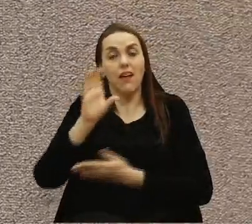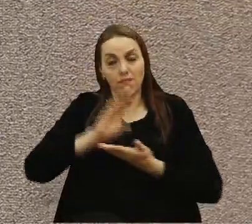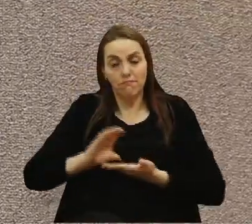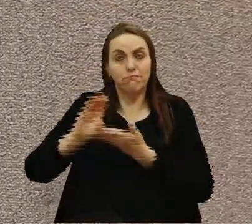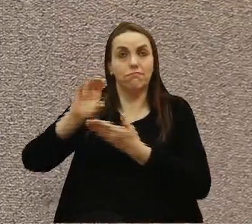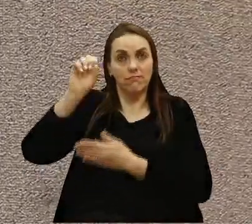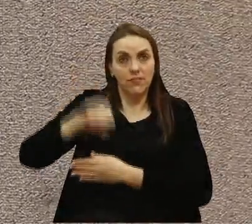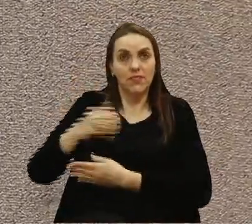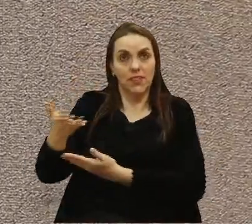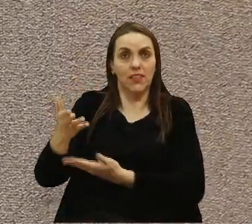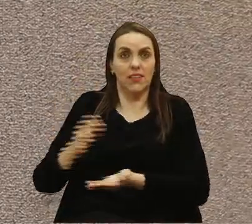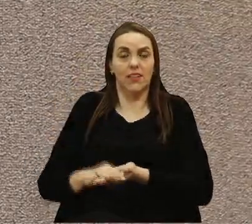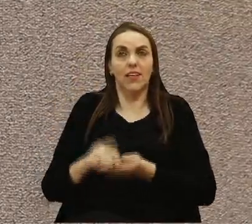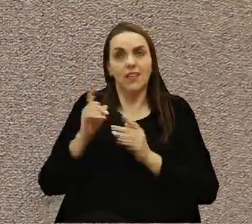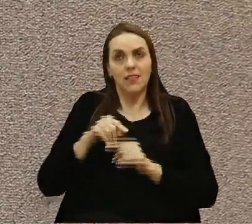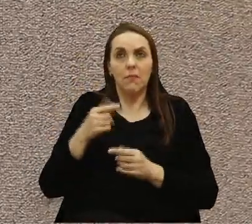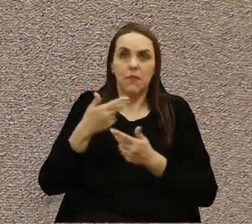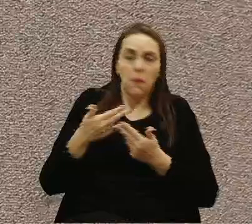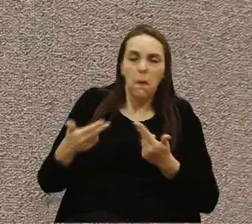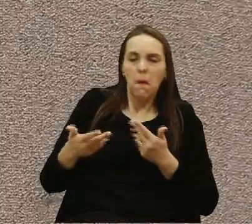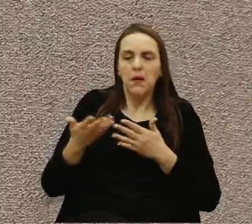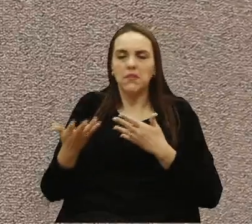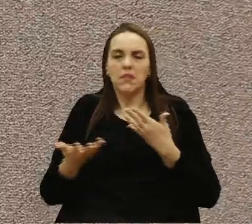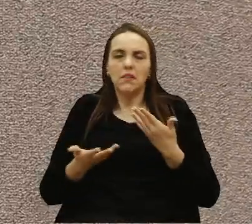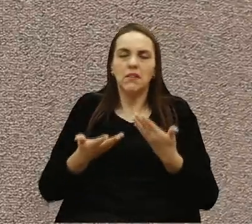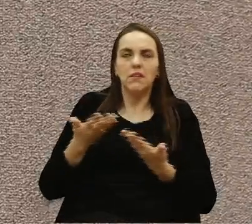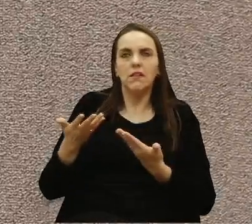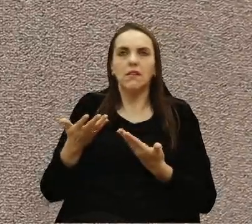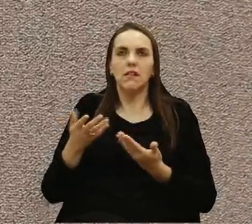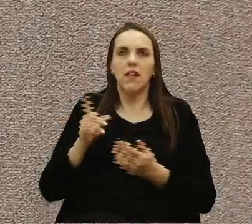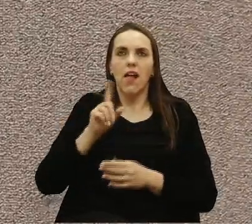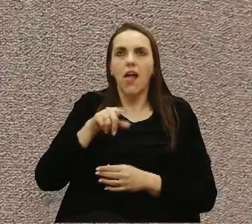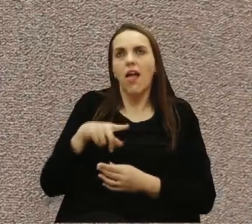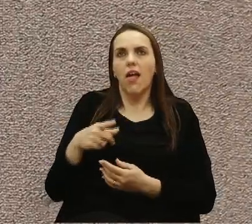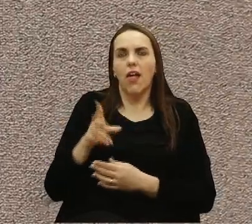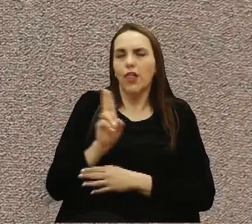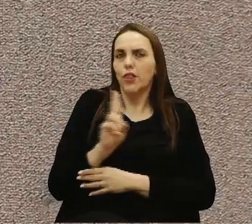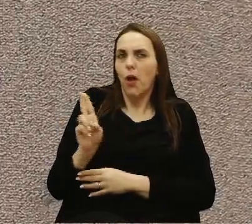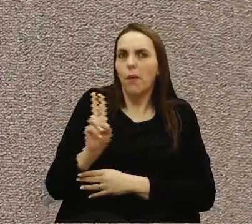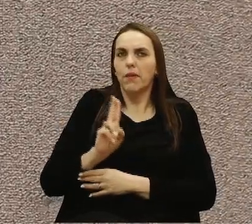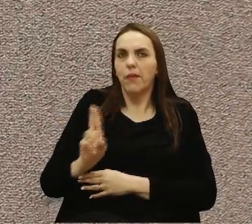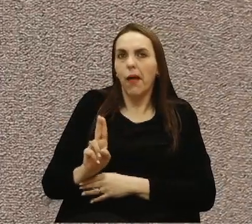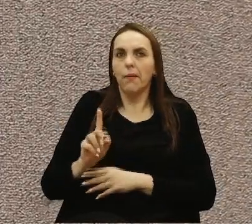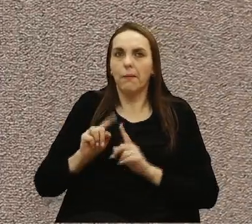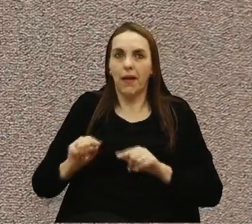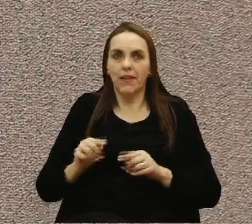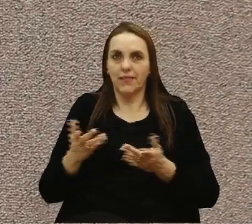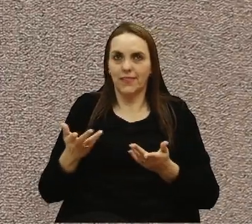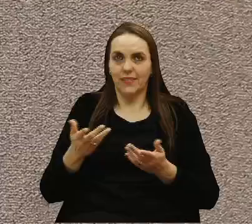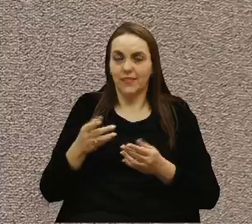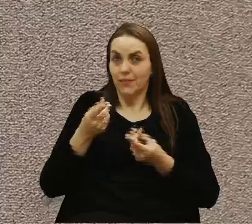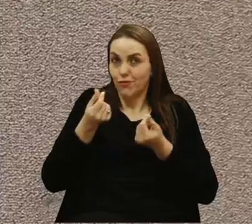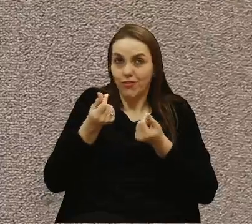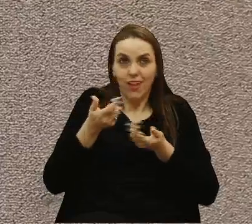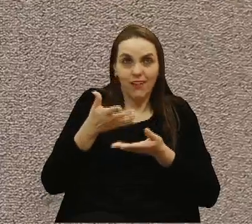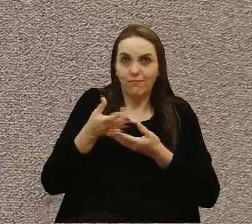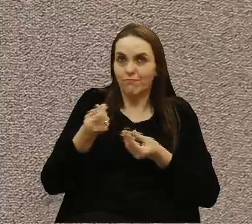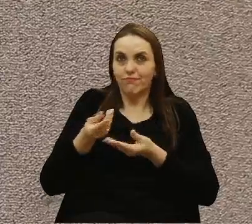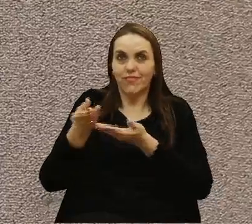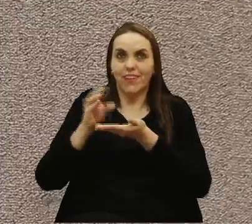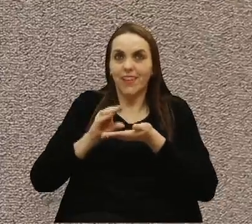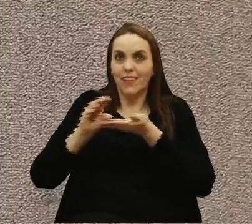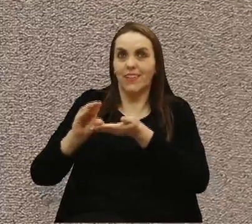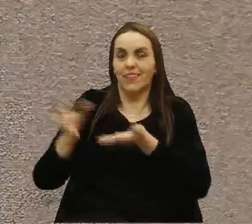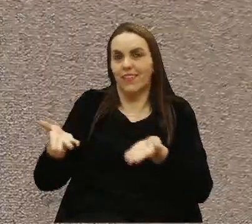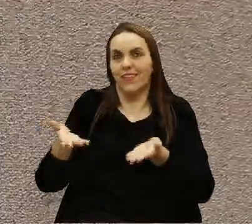aviação. Sempre tem uma coisa ou outra ali, né? Um nome ou outro, mas os fins serão sempre os mesmos, é isso